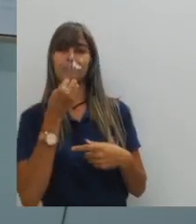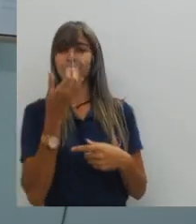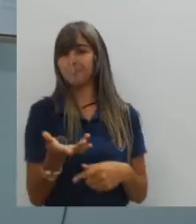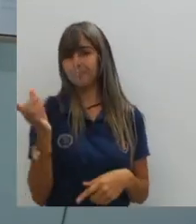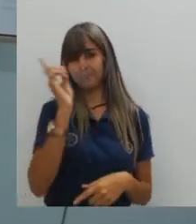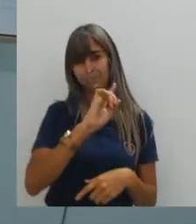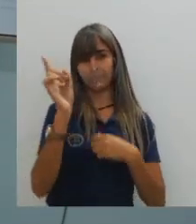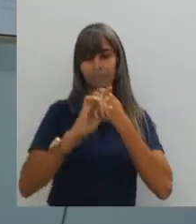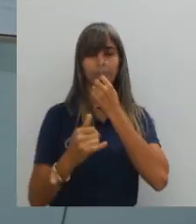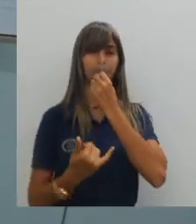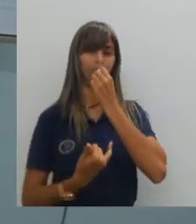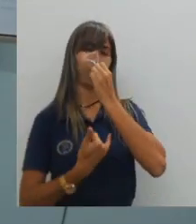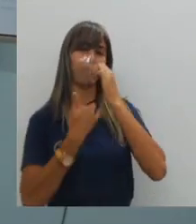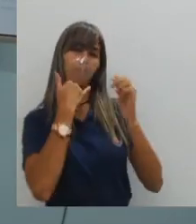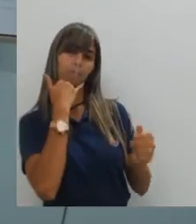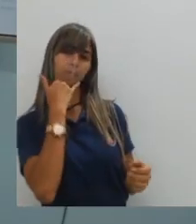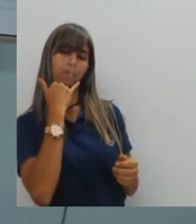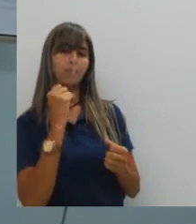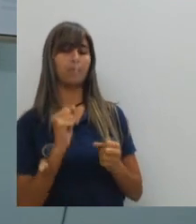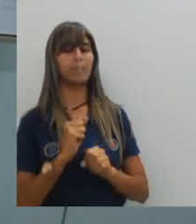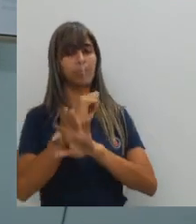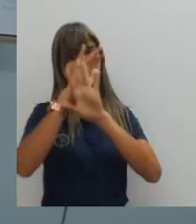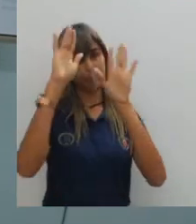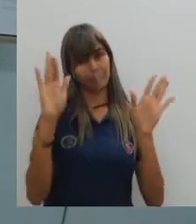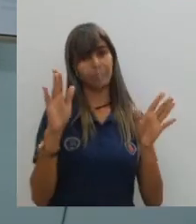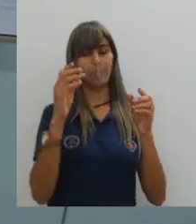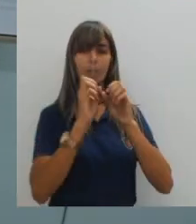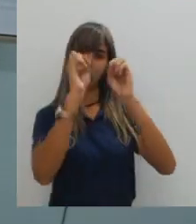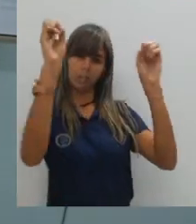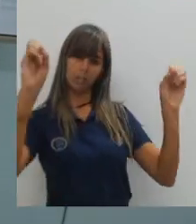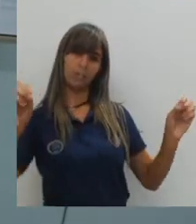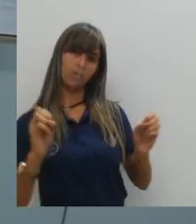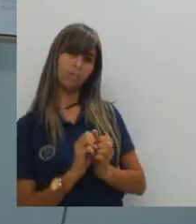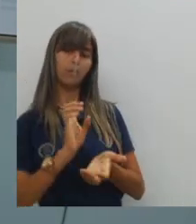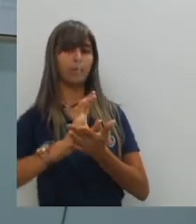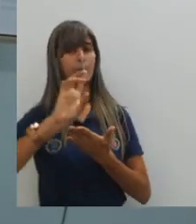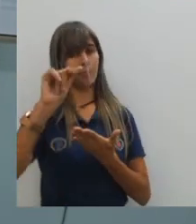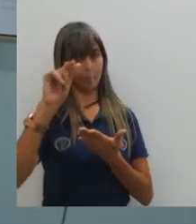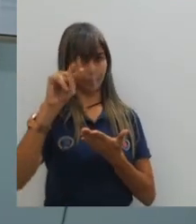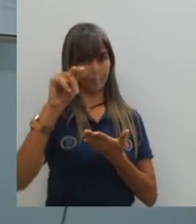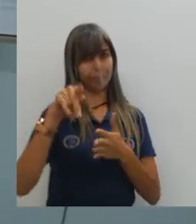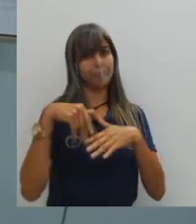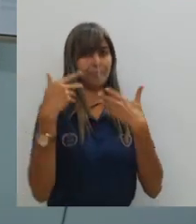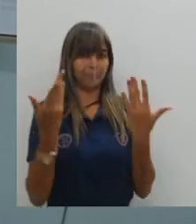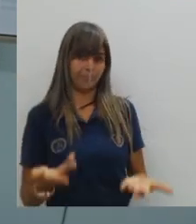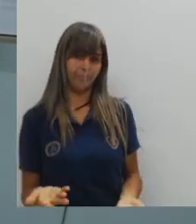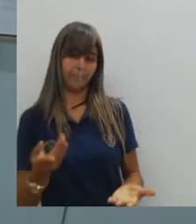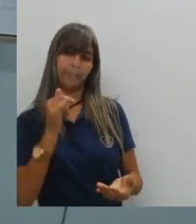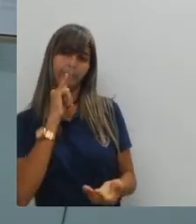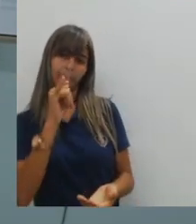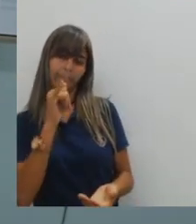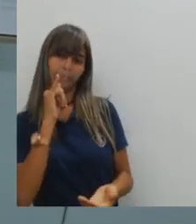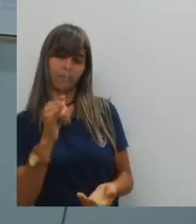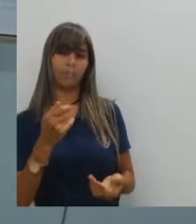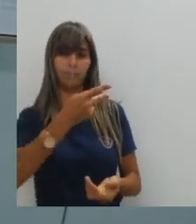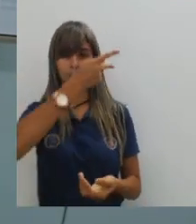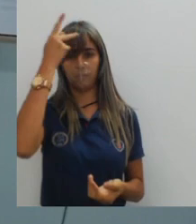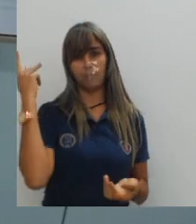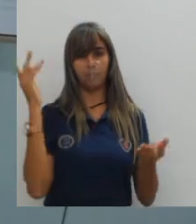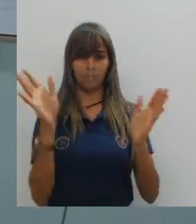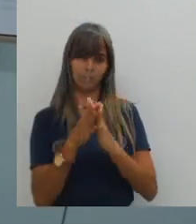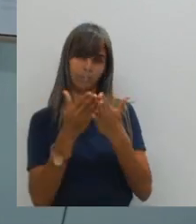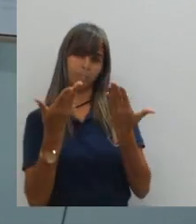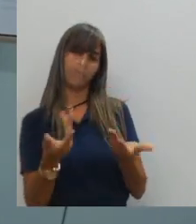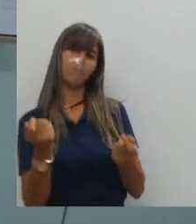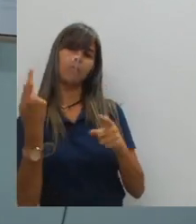serão perdoadas por conta da lógica do sistema econômico, tá certo? Por exemplo, as pessoas que são pobres,